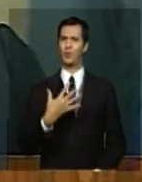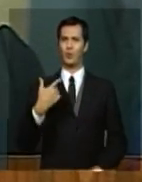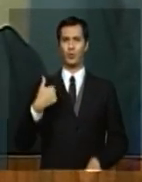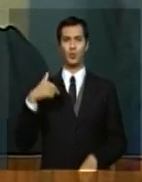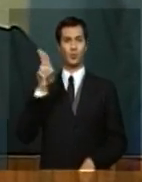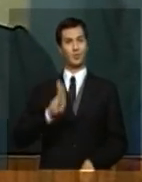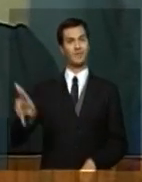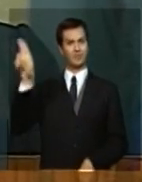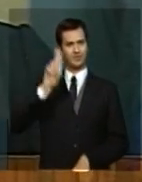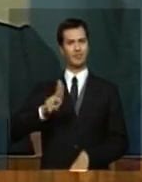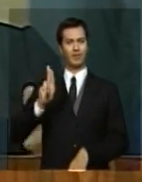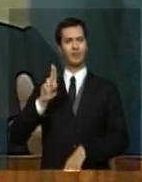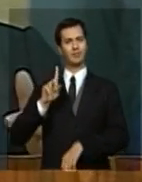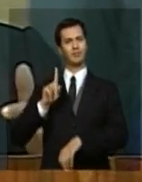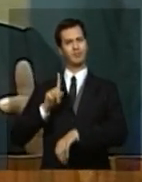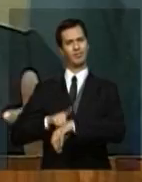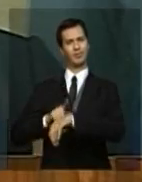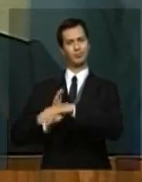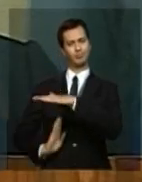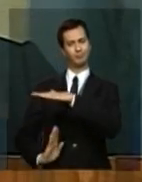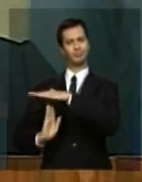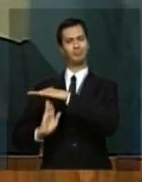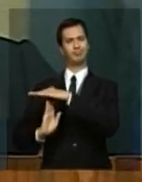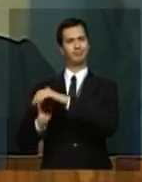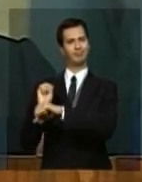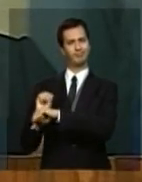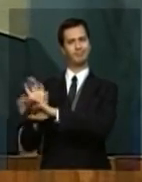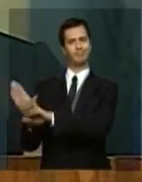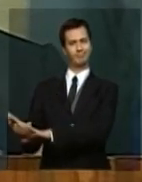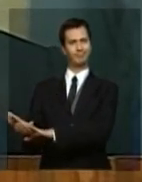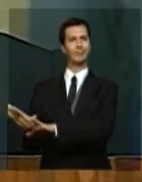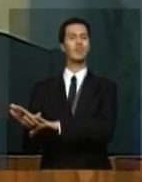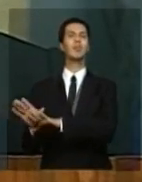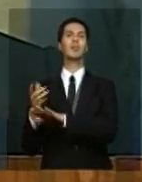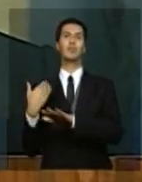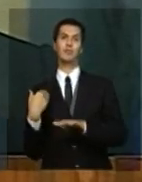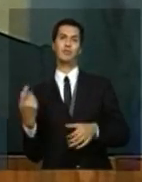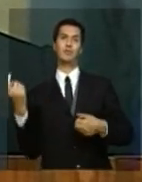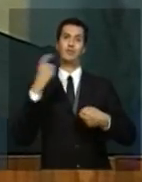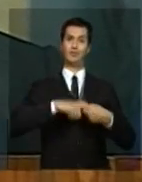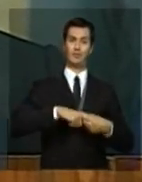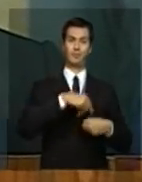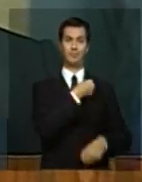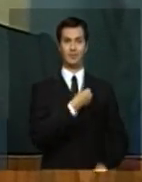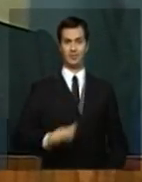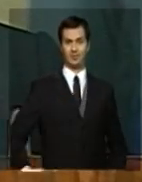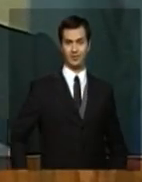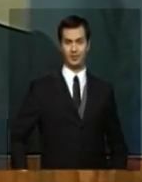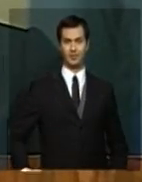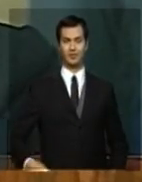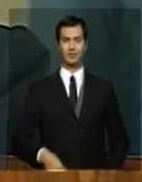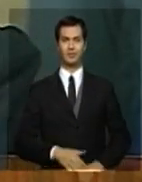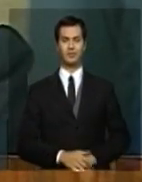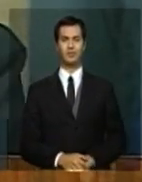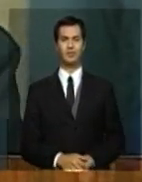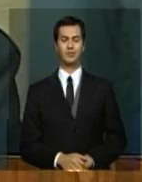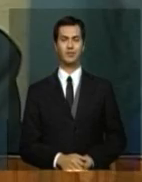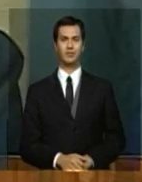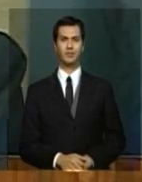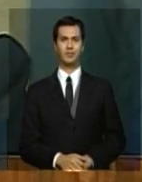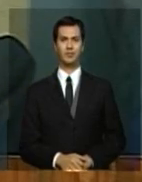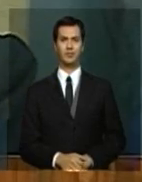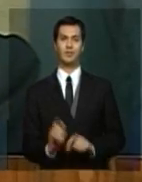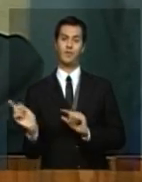universidade é deixar a universidade por um tempo e vir